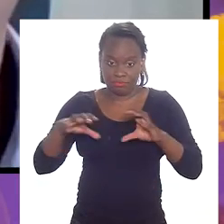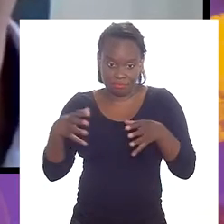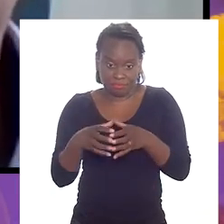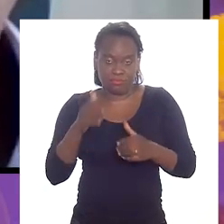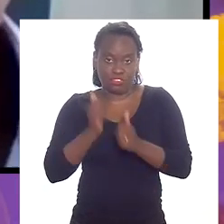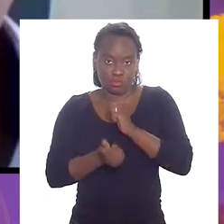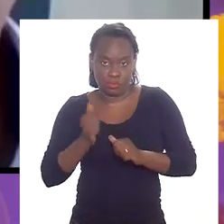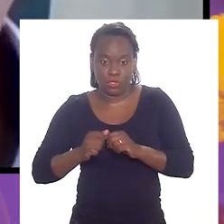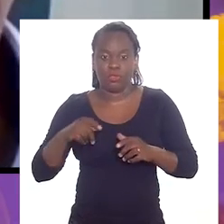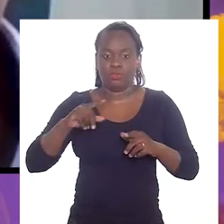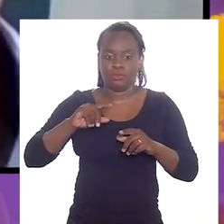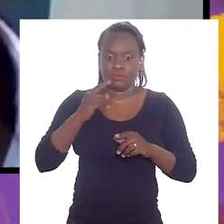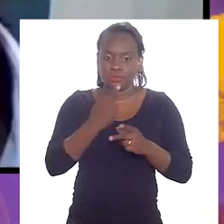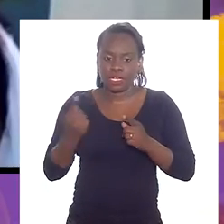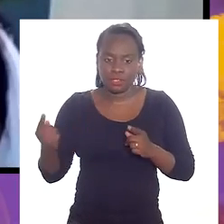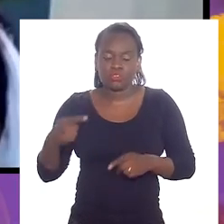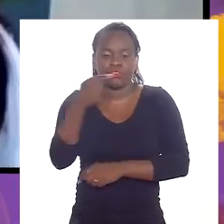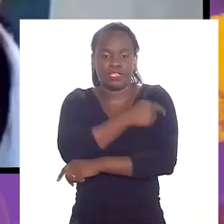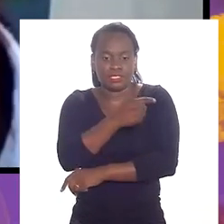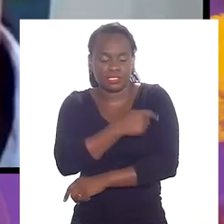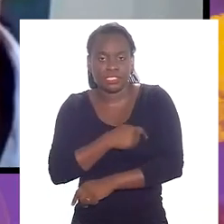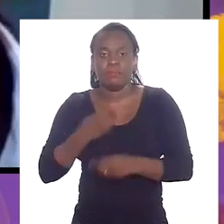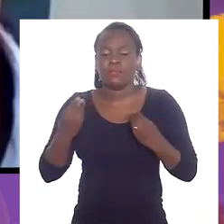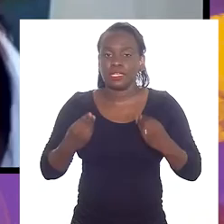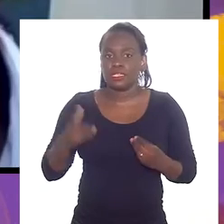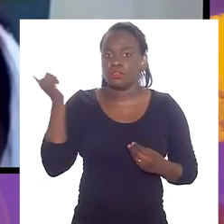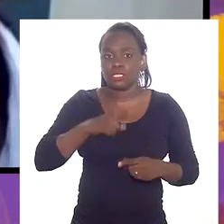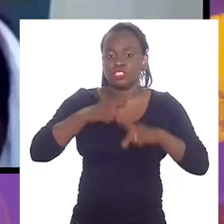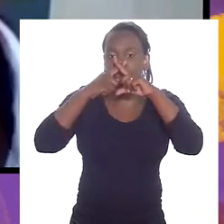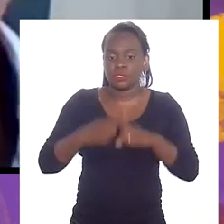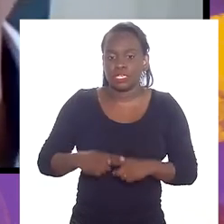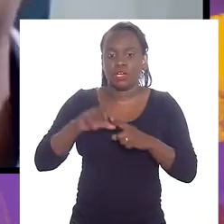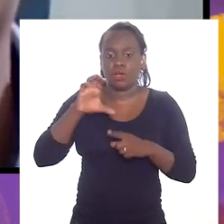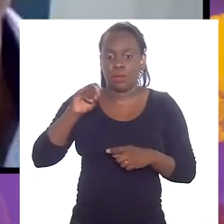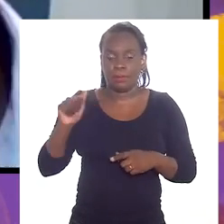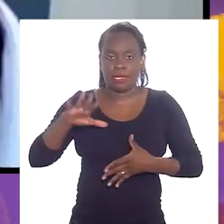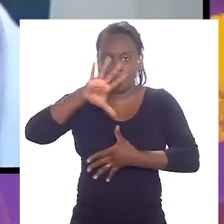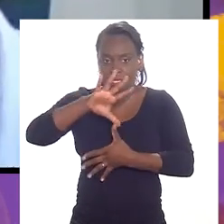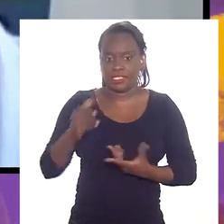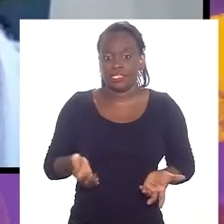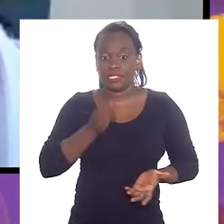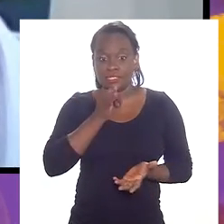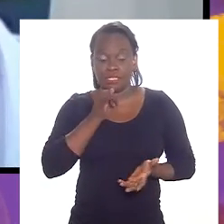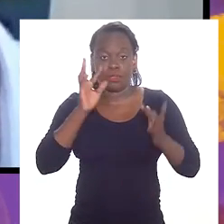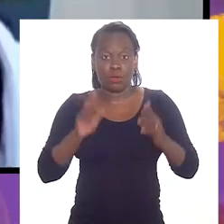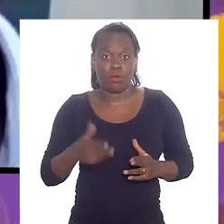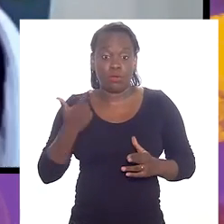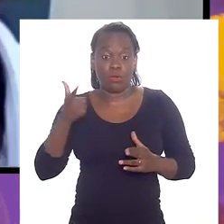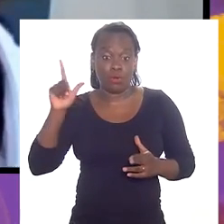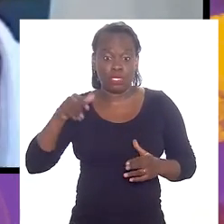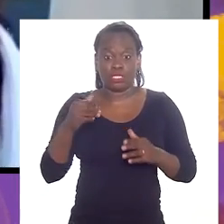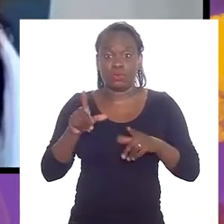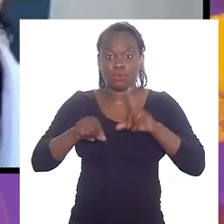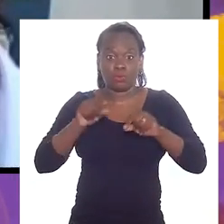e os membros da comissão técnica sejam vacinados para que possam disputar a Copa América A exemplo das